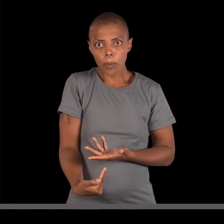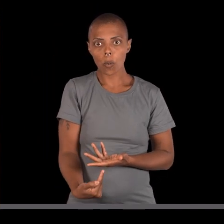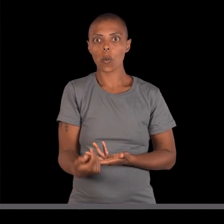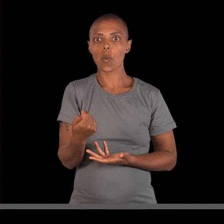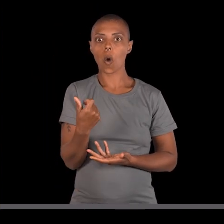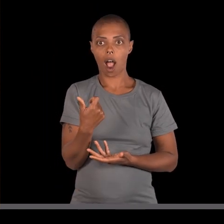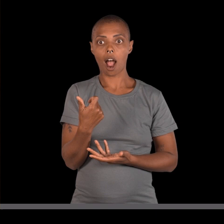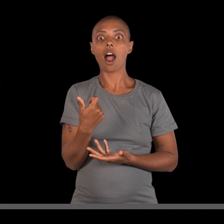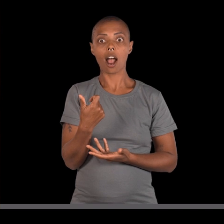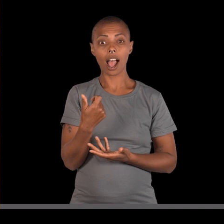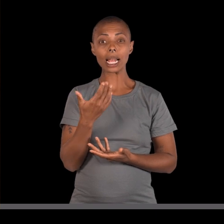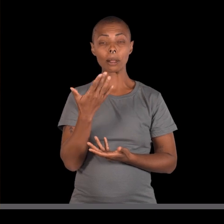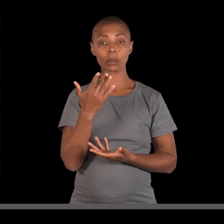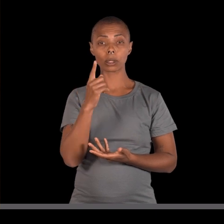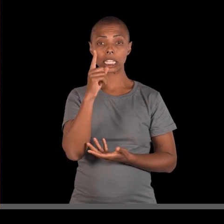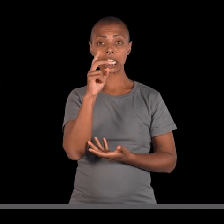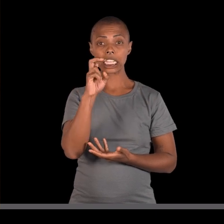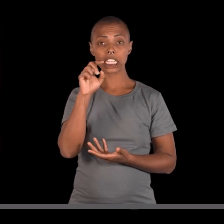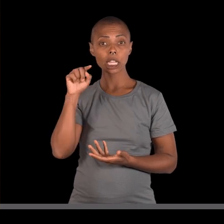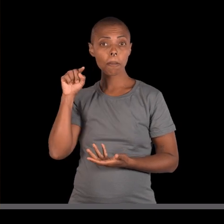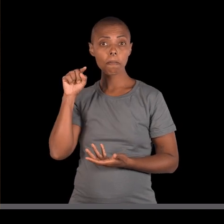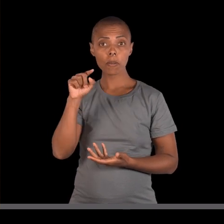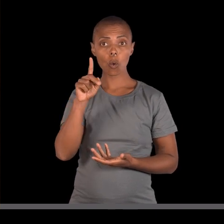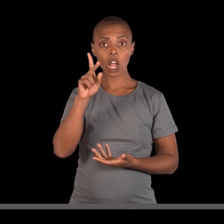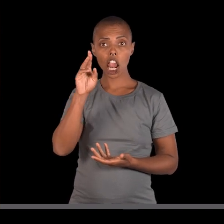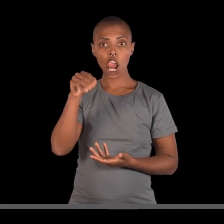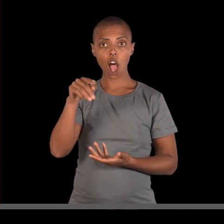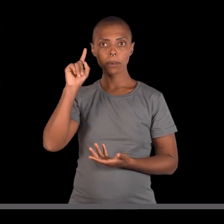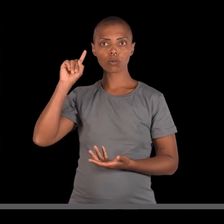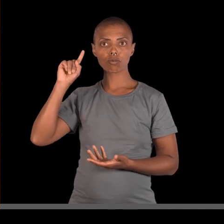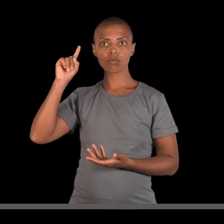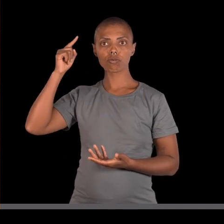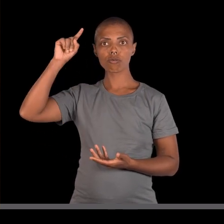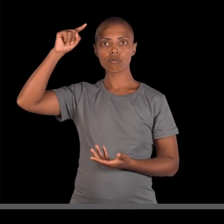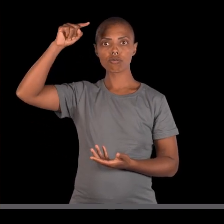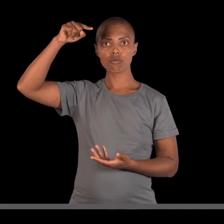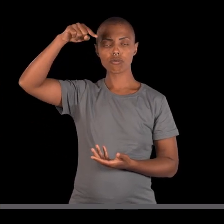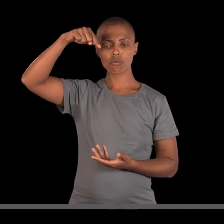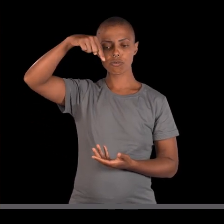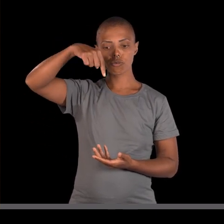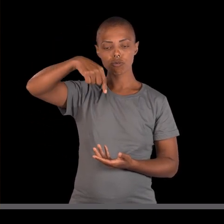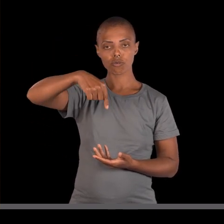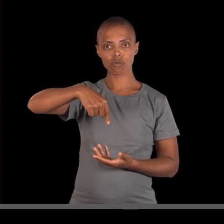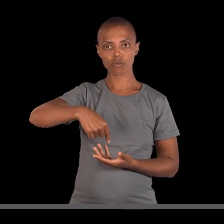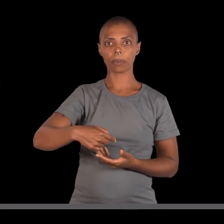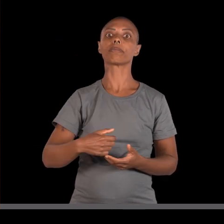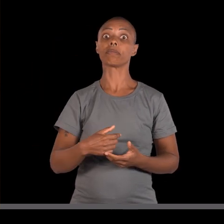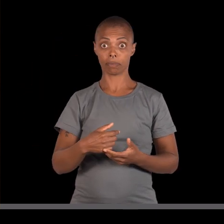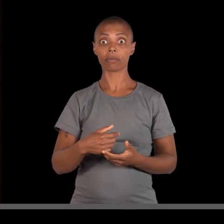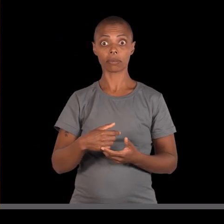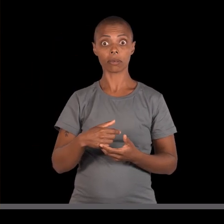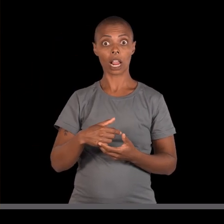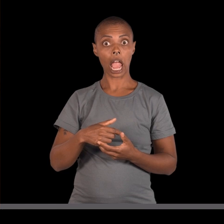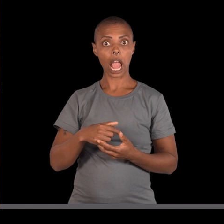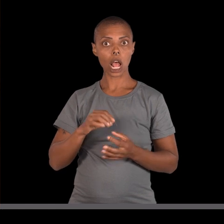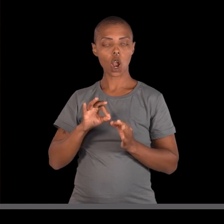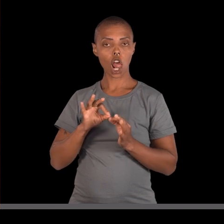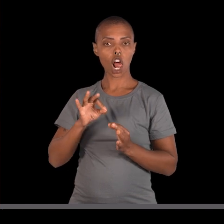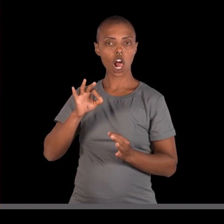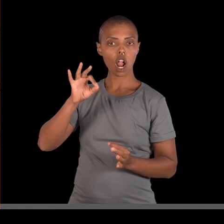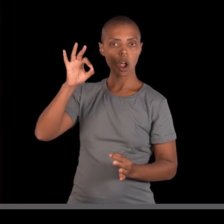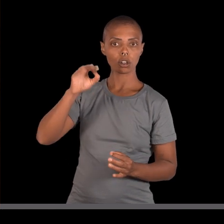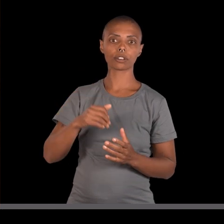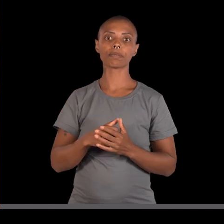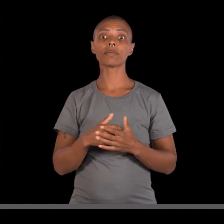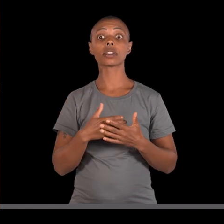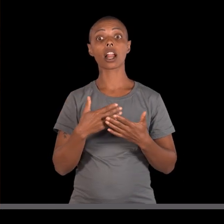Sul, tá? É uma extensão de aproximadamente 15 mil quilômetros. É uma enorme extensão